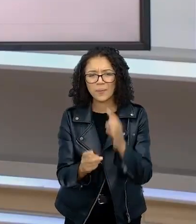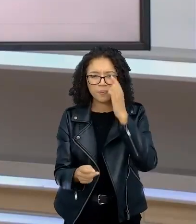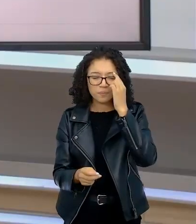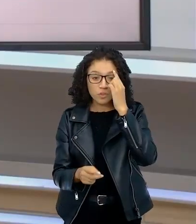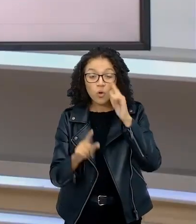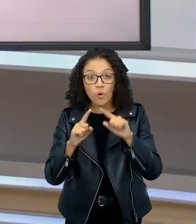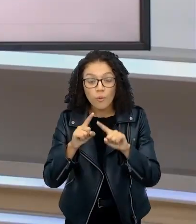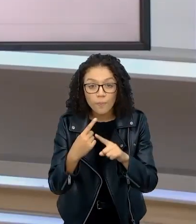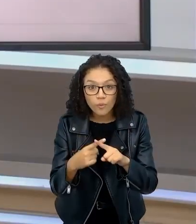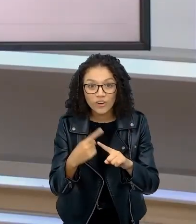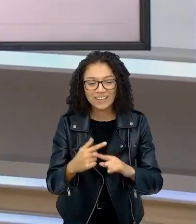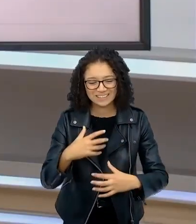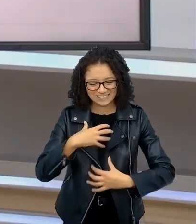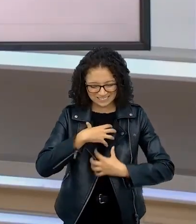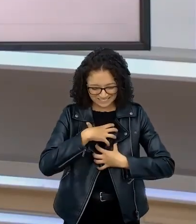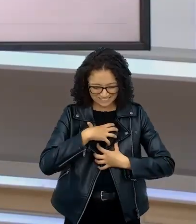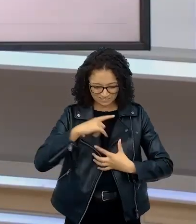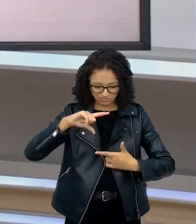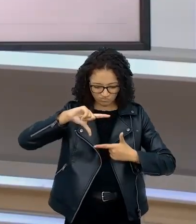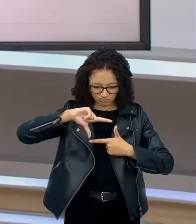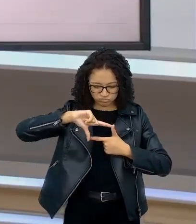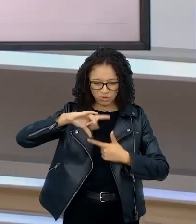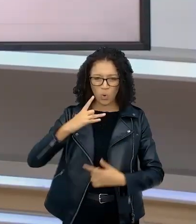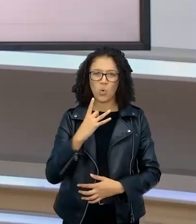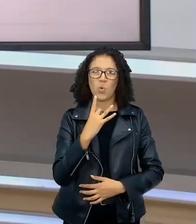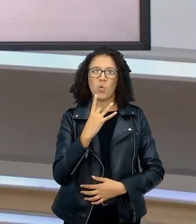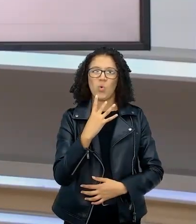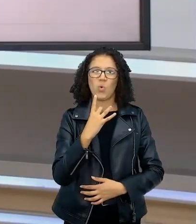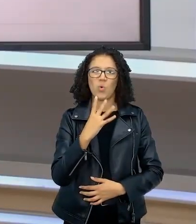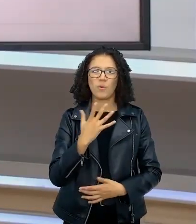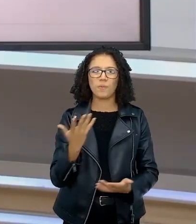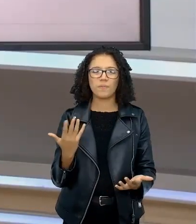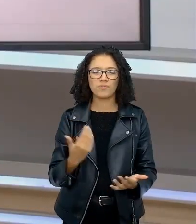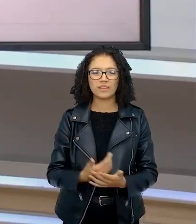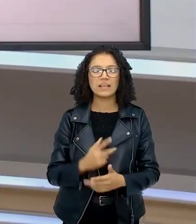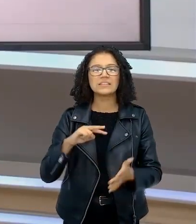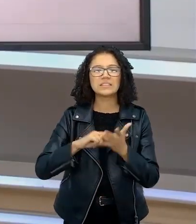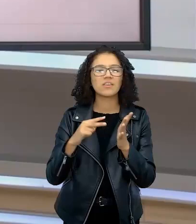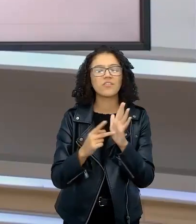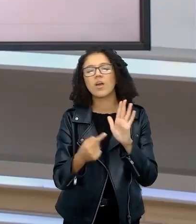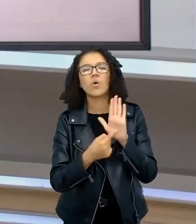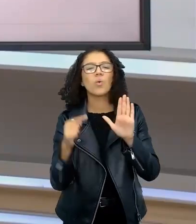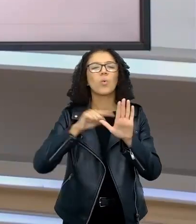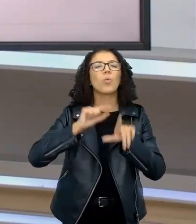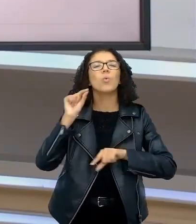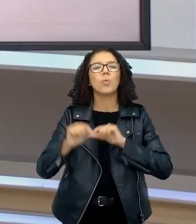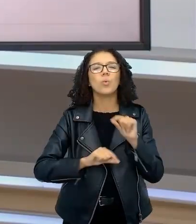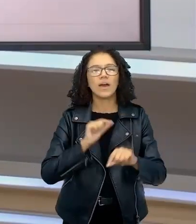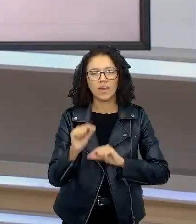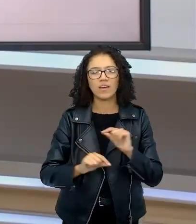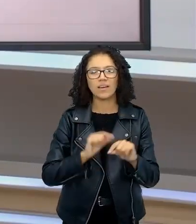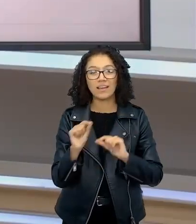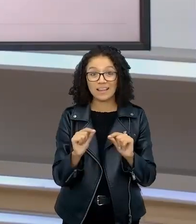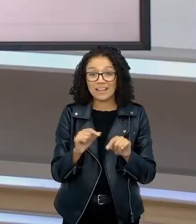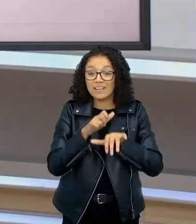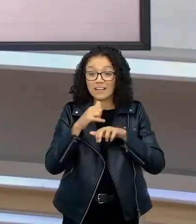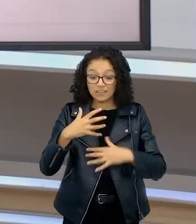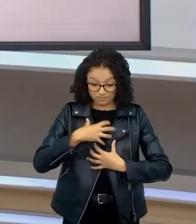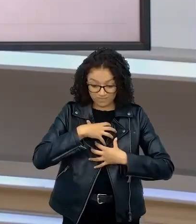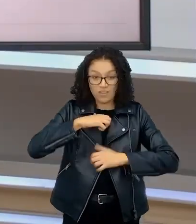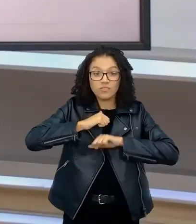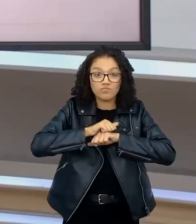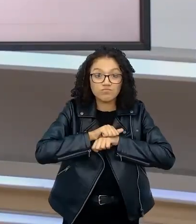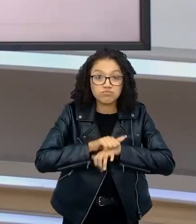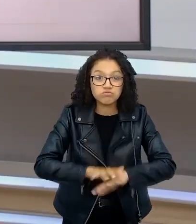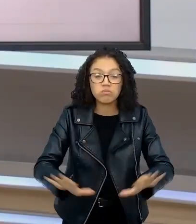dessa forma significa que esse menino não consegue compartilhar os sentimentos, que esse menino não está conseguindo ser quem ele